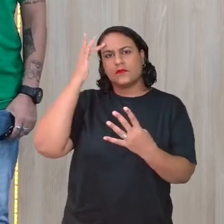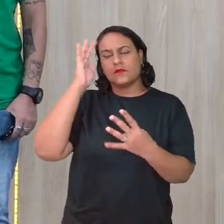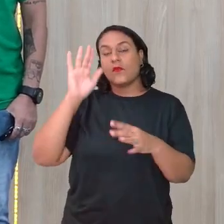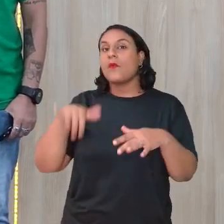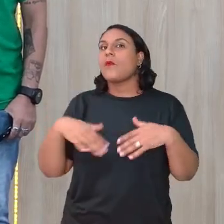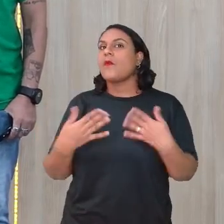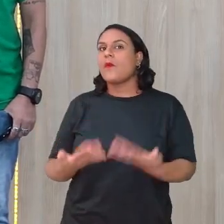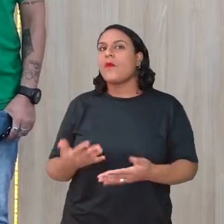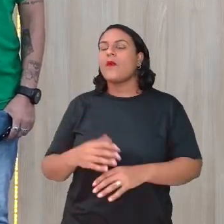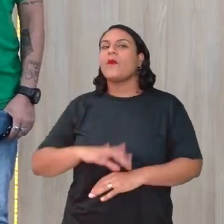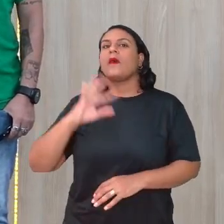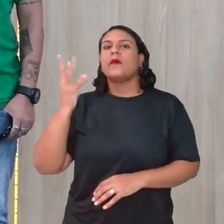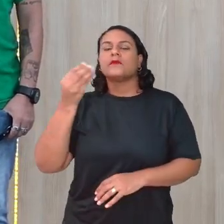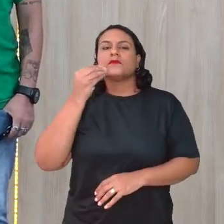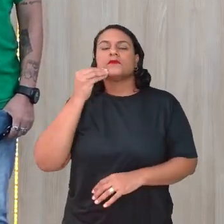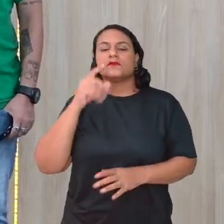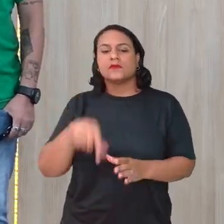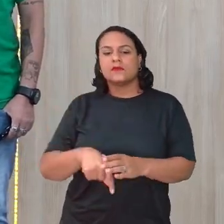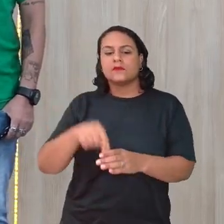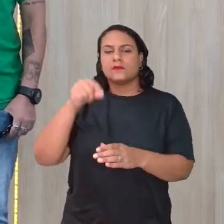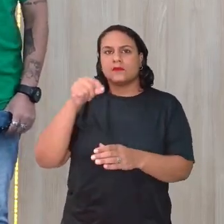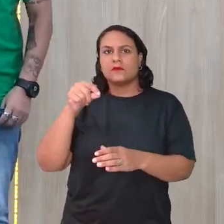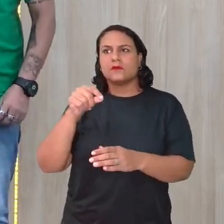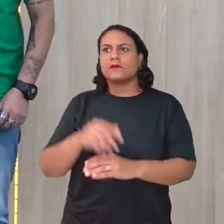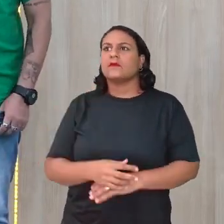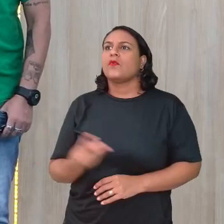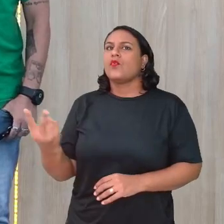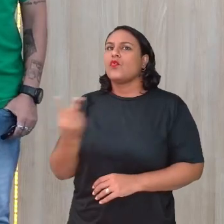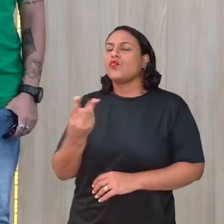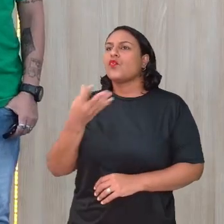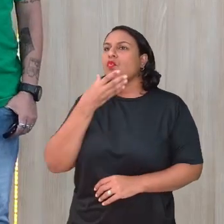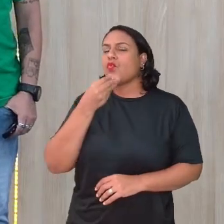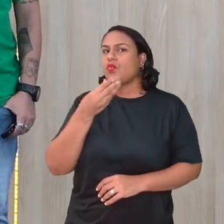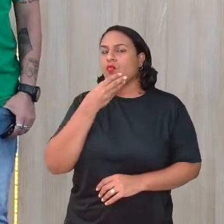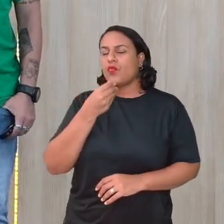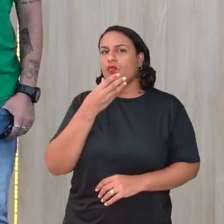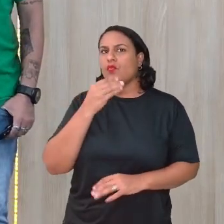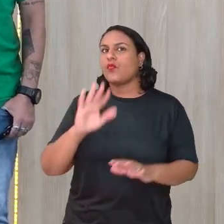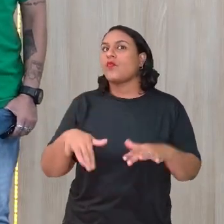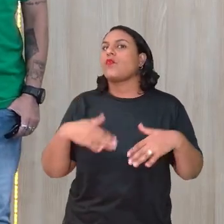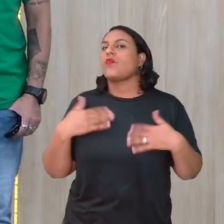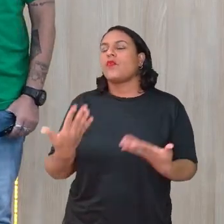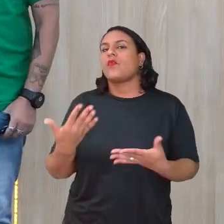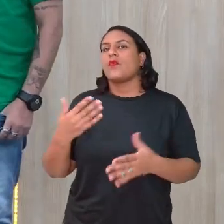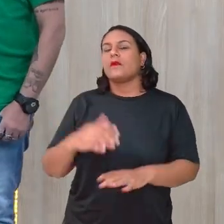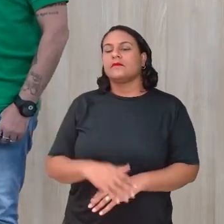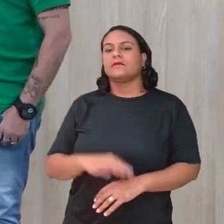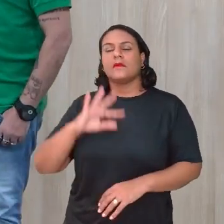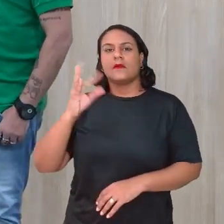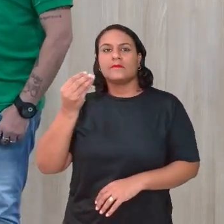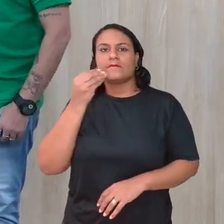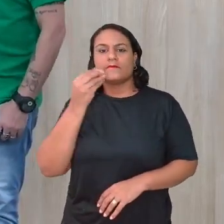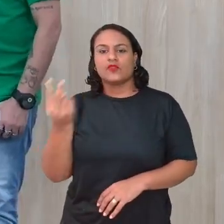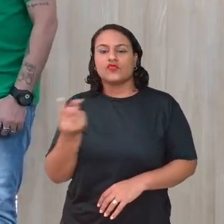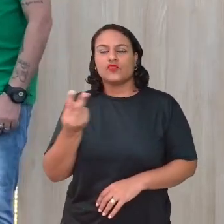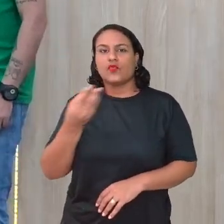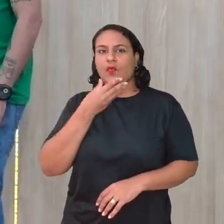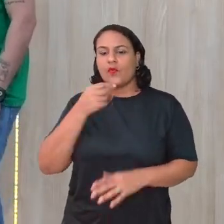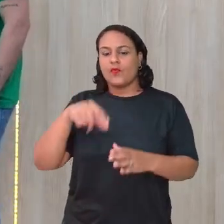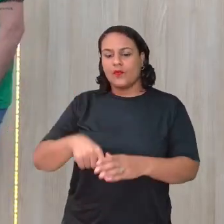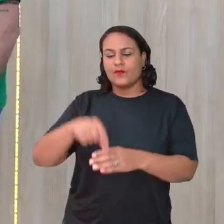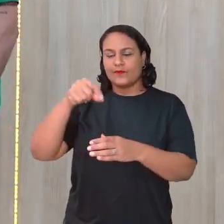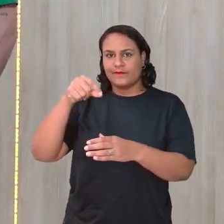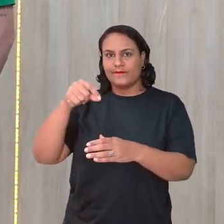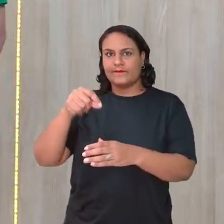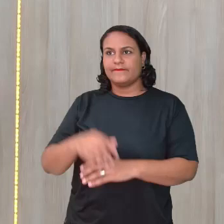seria a chance de que nós sorteássemos aqueles dois rapazes? Ou seja, qual é a probabilidade desses dois rapazes serem